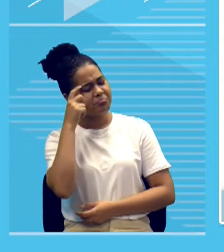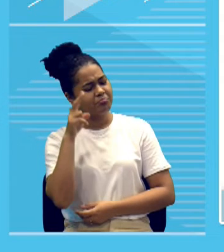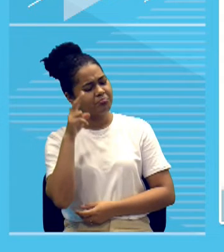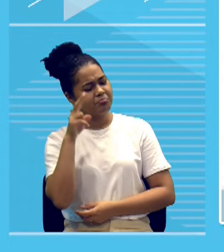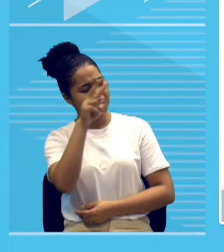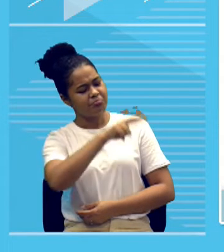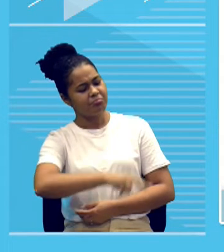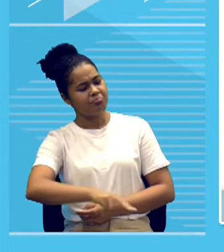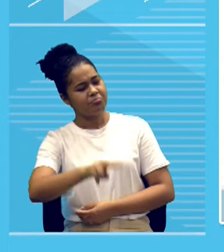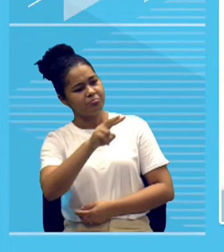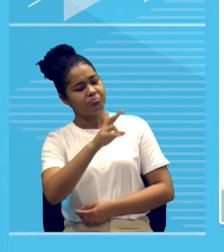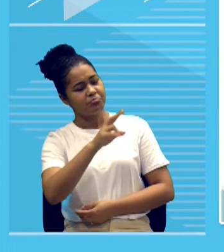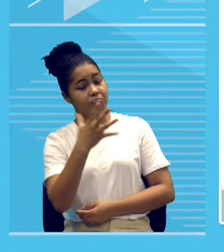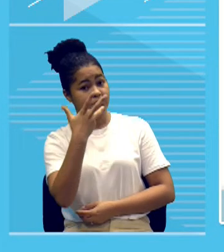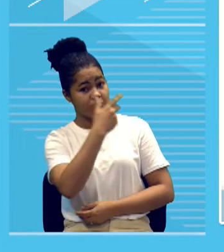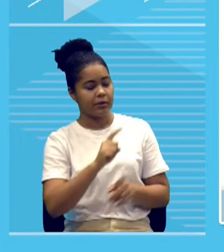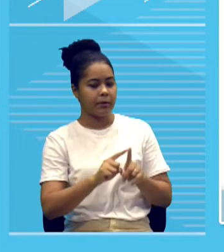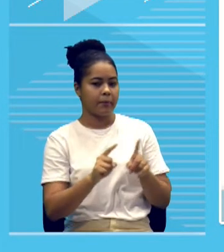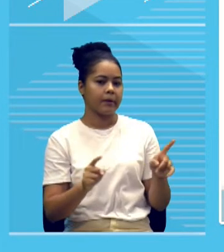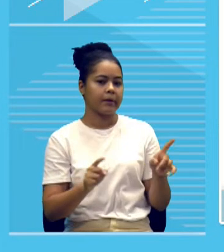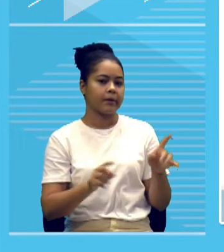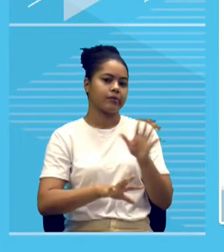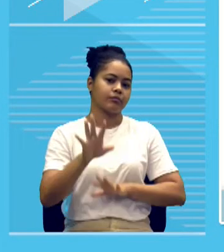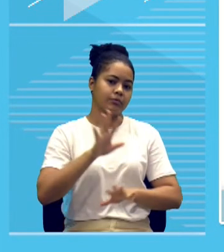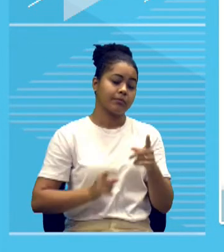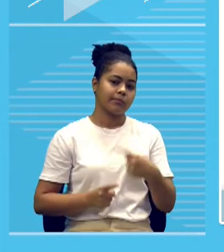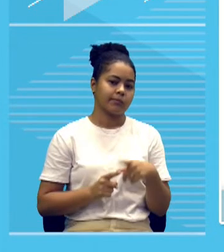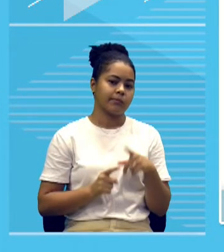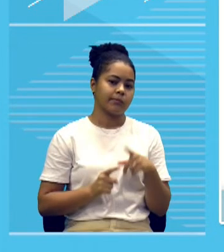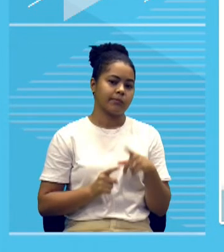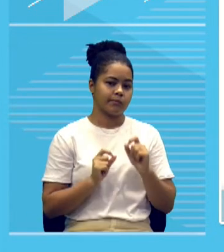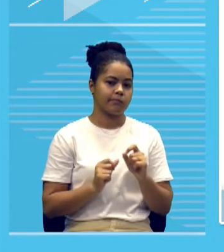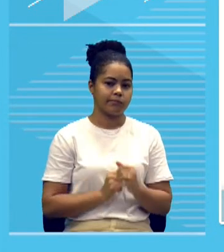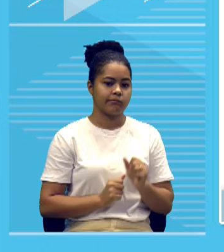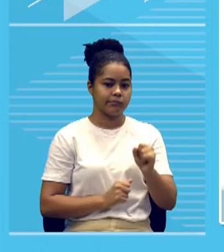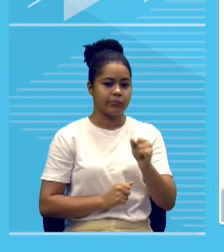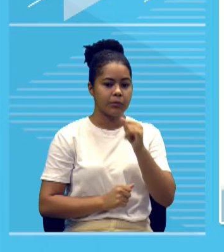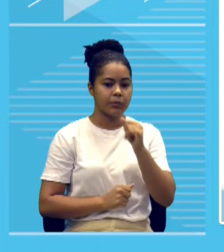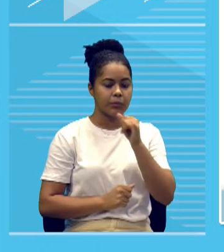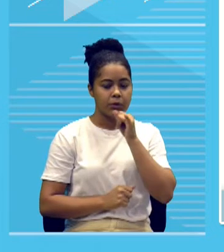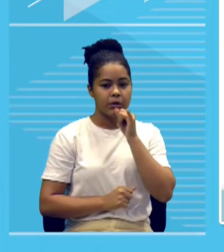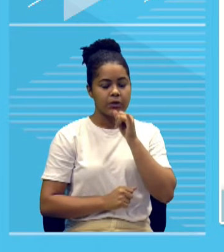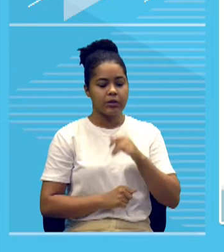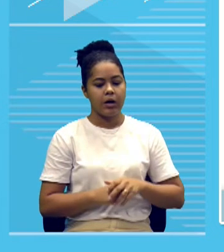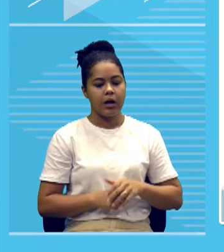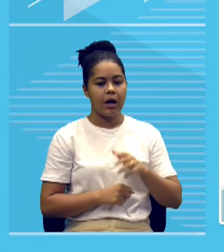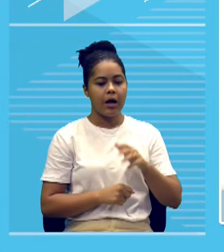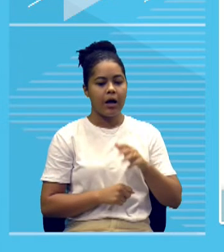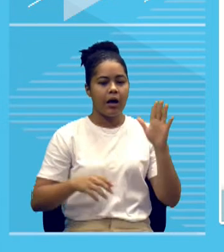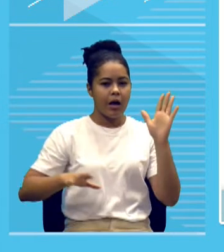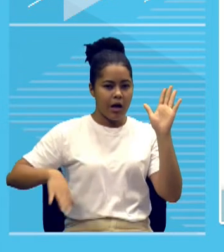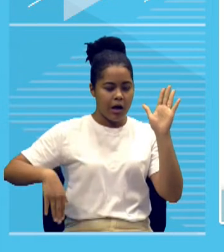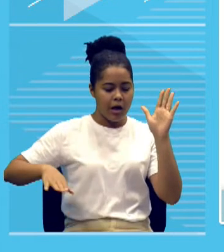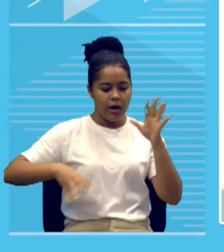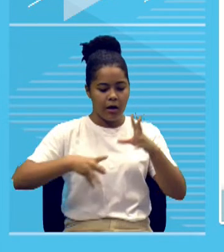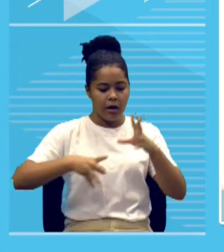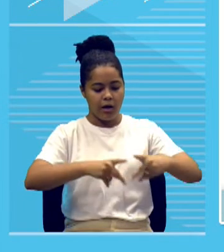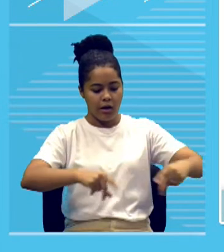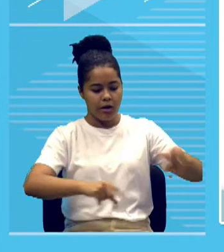será Cuidado você quis bicho rodando estiverem lá na praia os aerogeradores